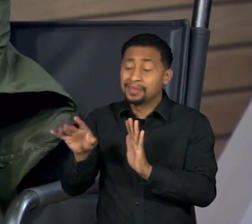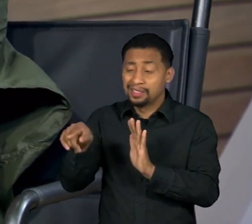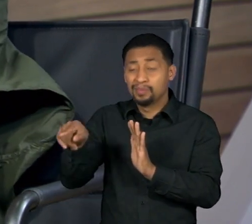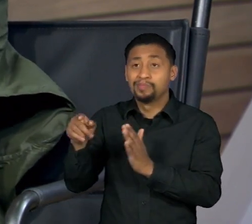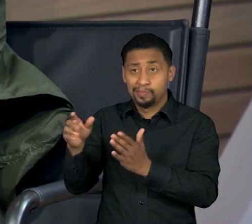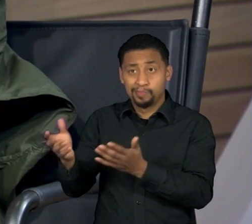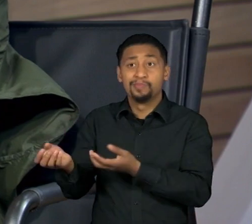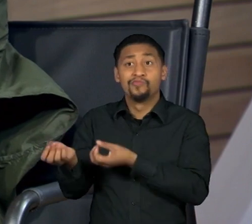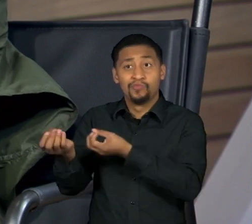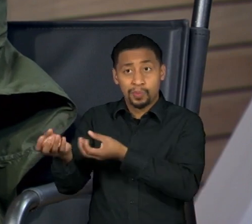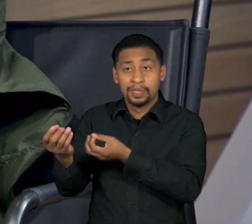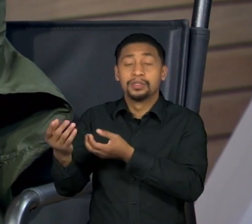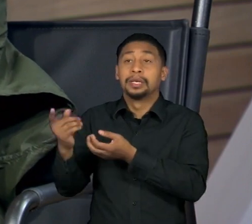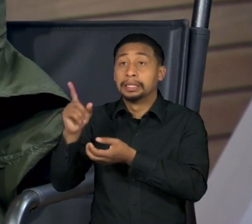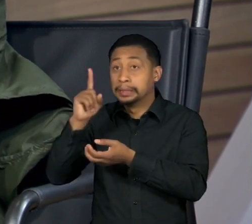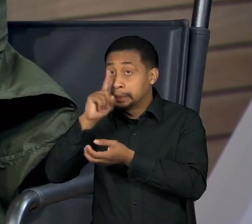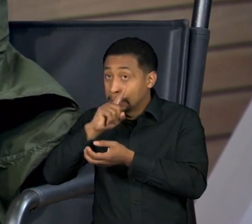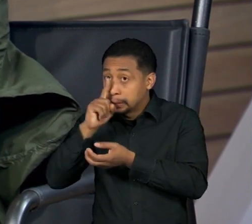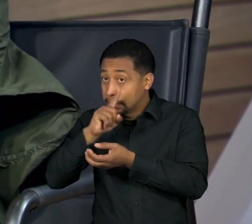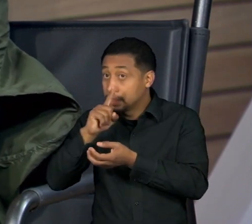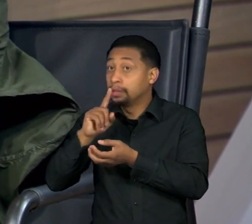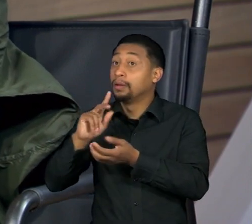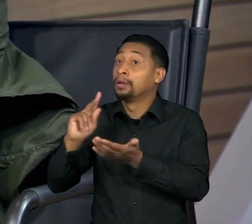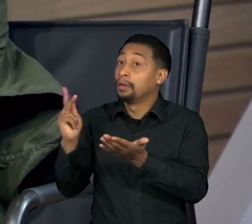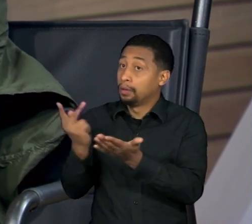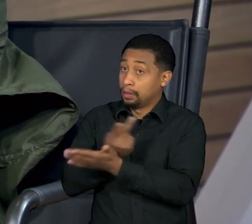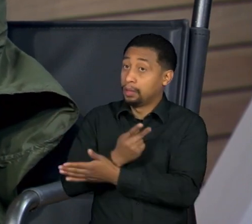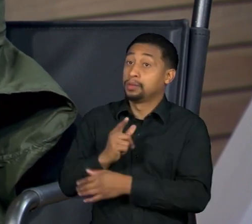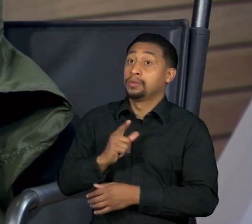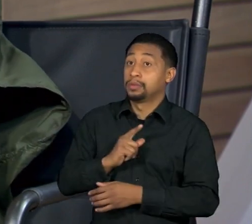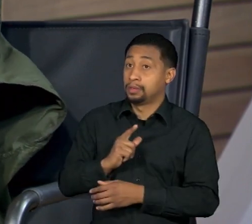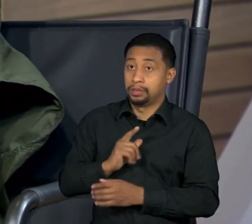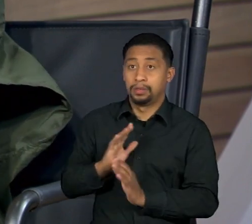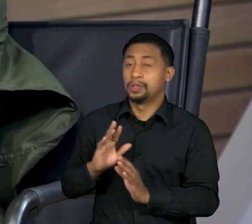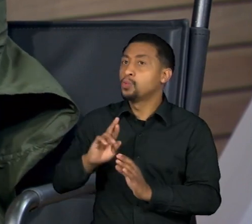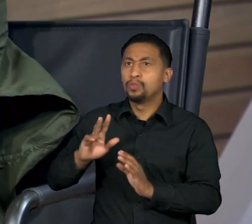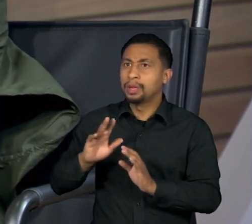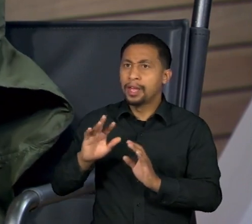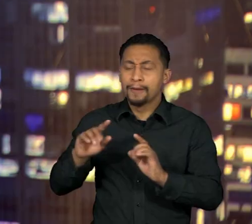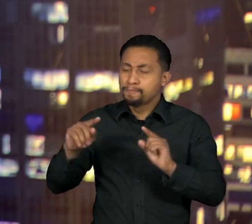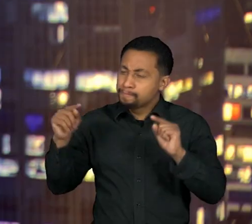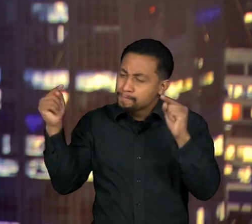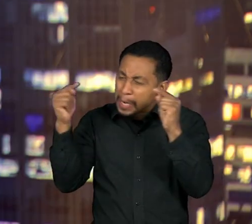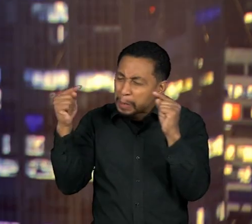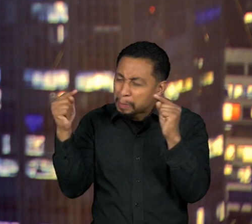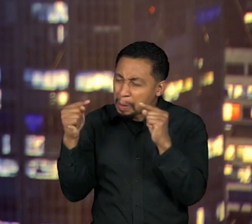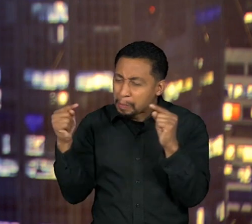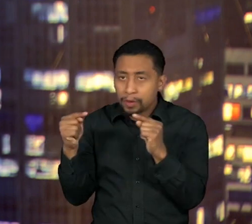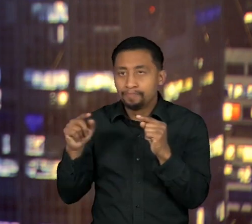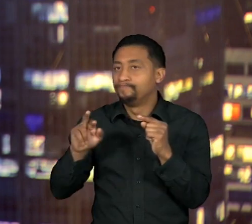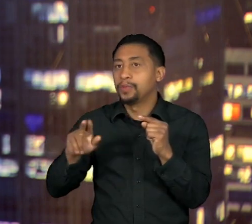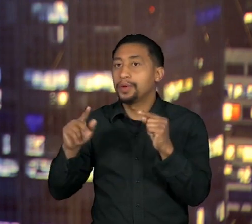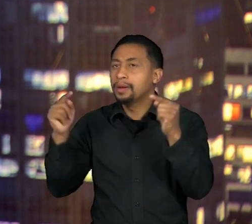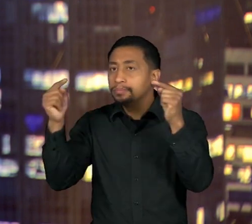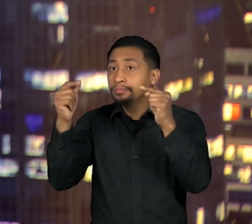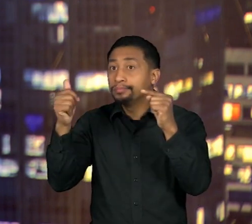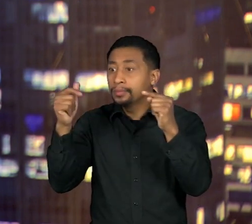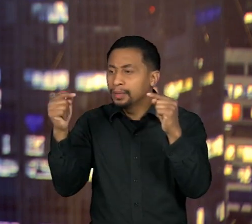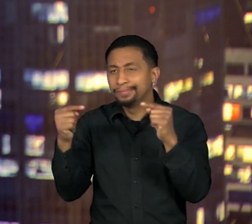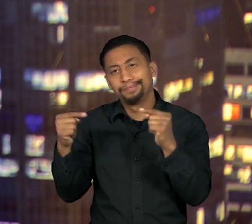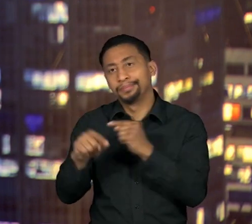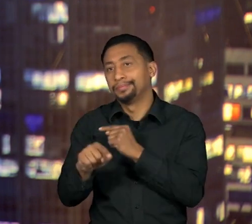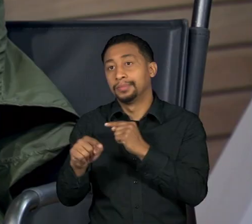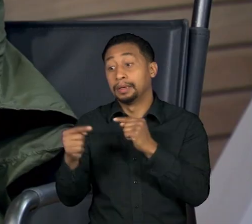equívocos, tem informações que não são precisas, não tinha, em todos os textos que o ChatGPT me deu, do que eu